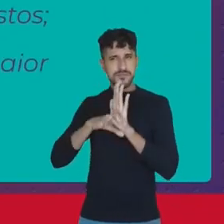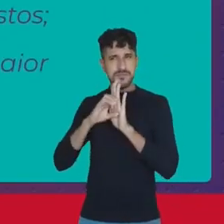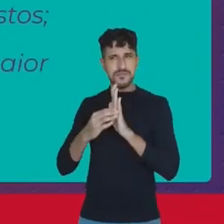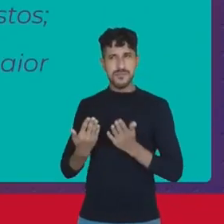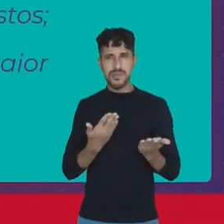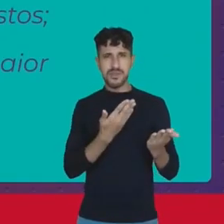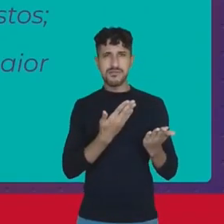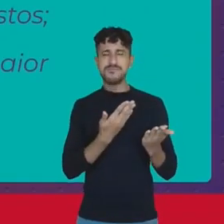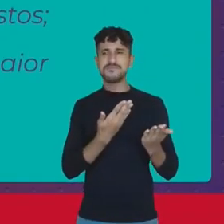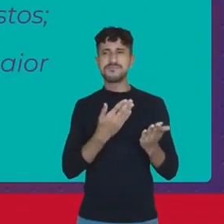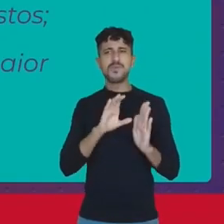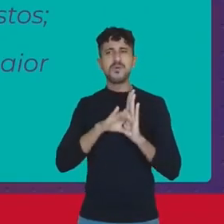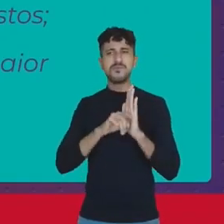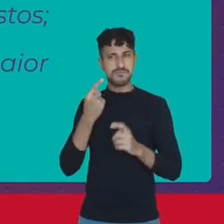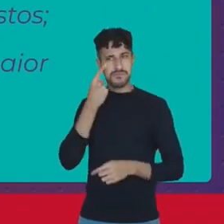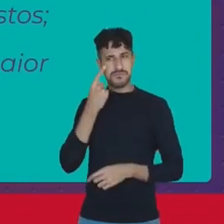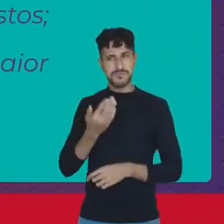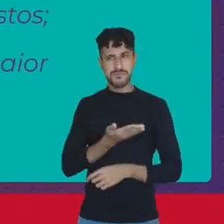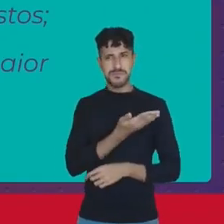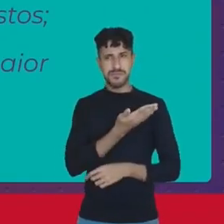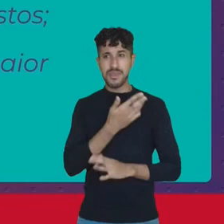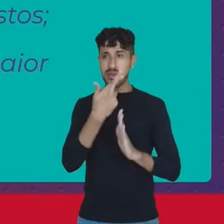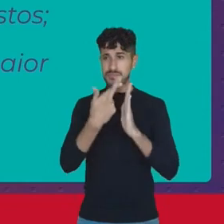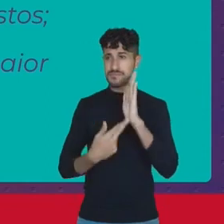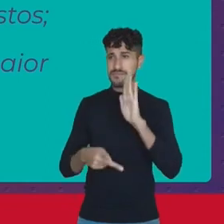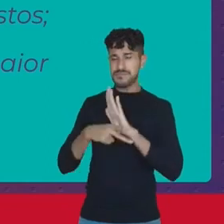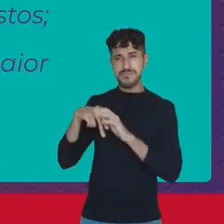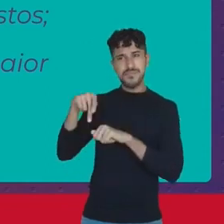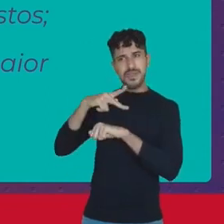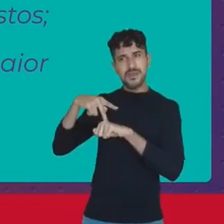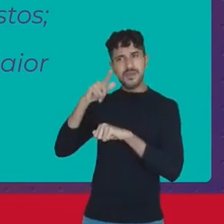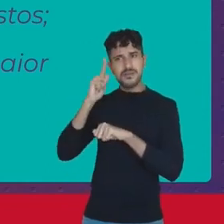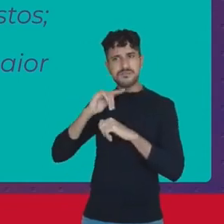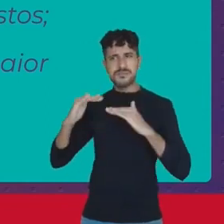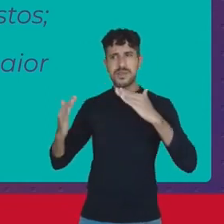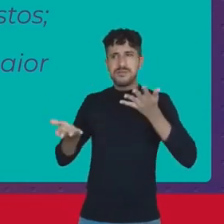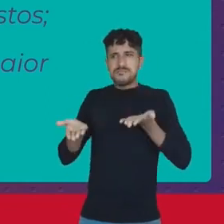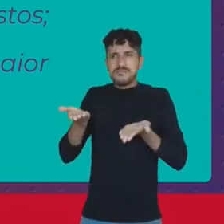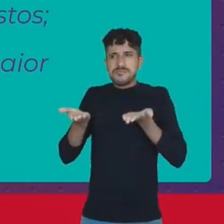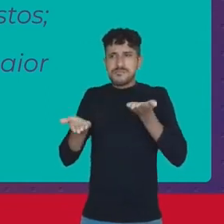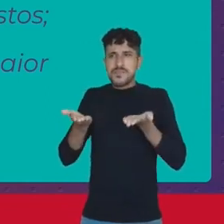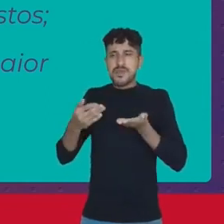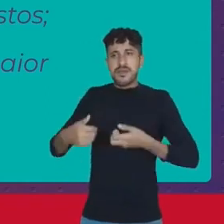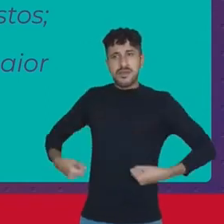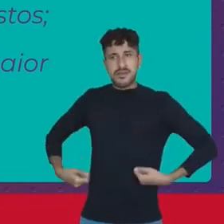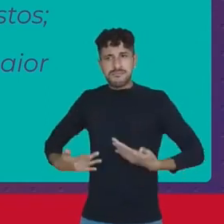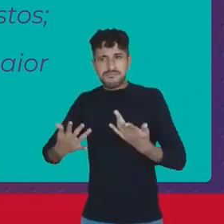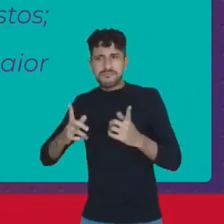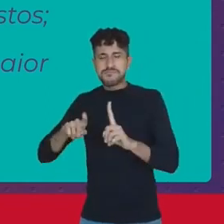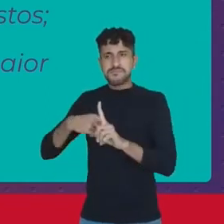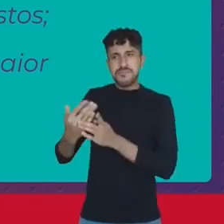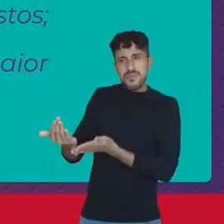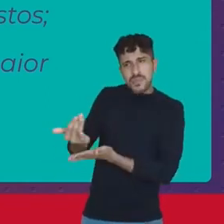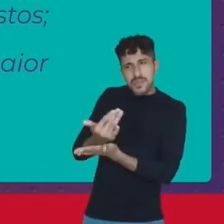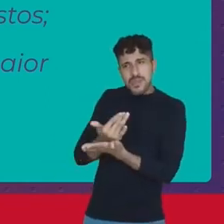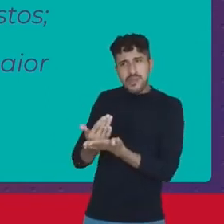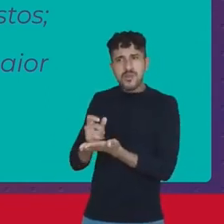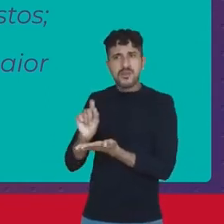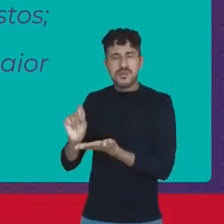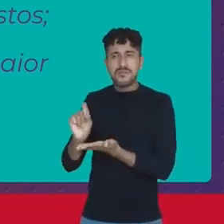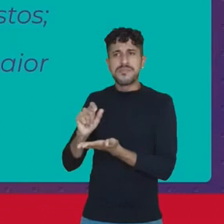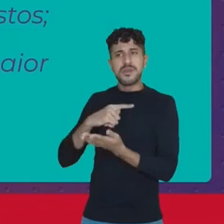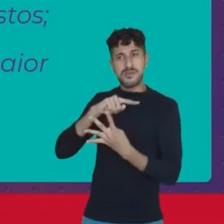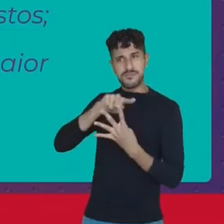A austeridade fiscal é uma medida adotada pelo Estado para manter um certo equilíbrio entre seus gastos e sua arrecadação.